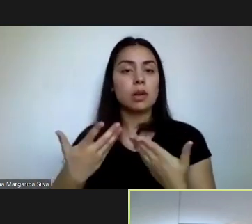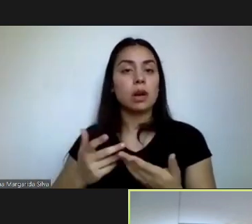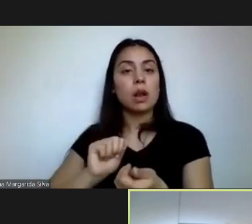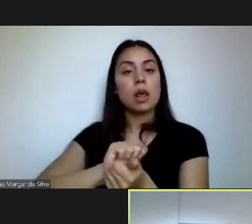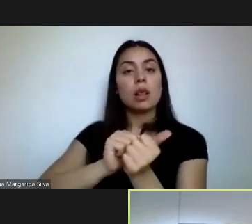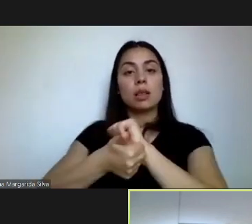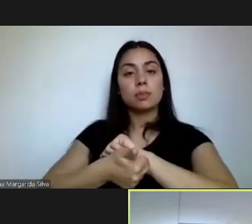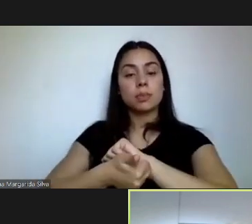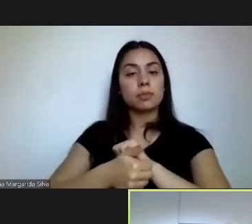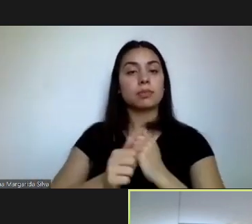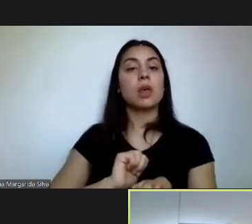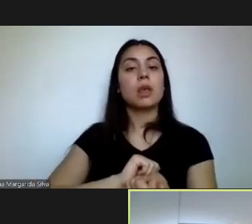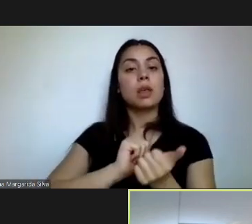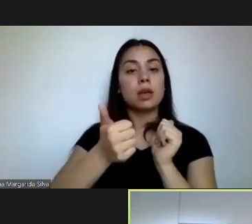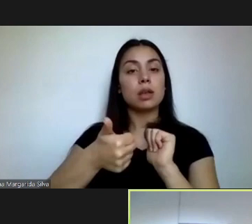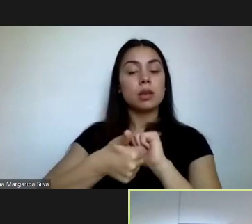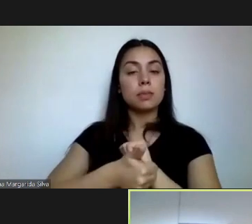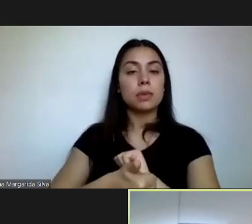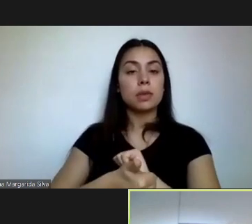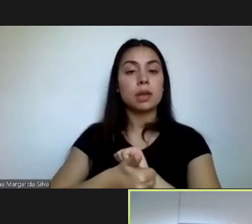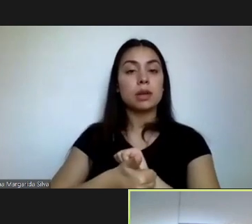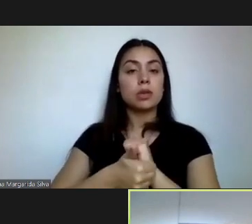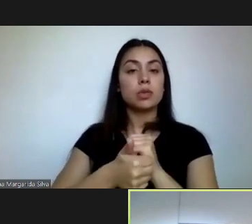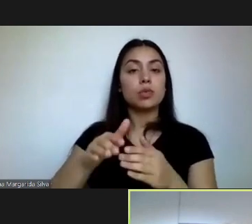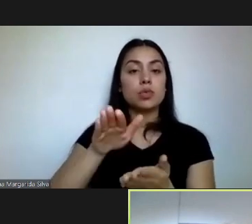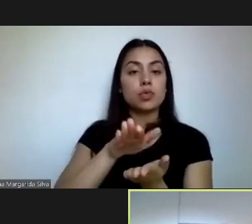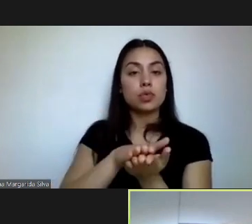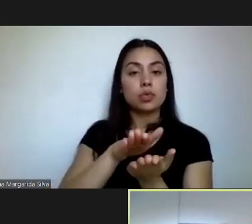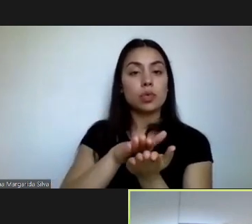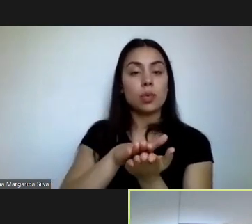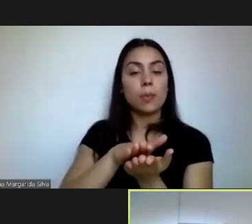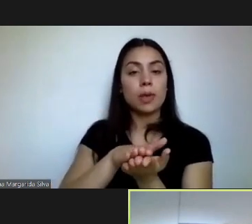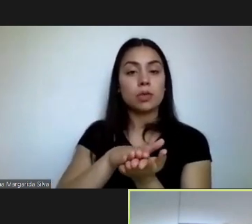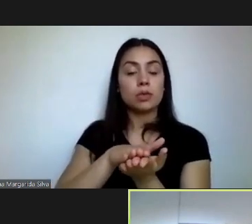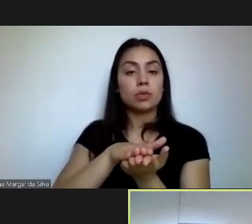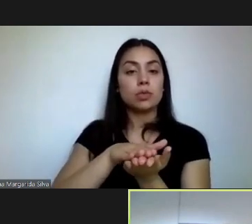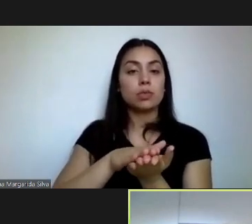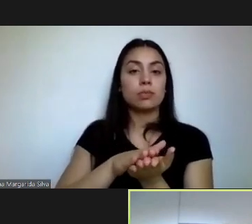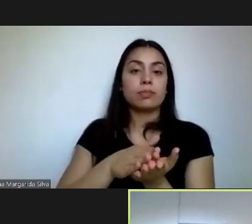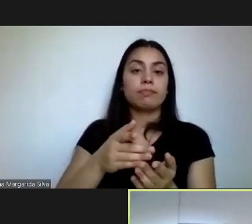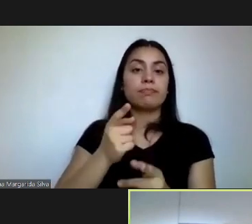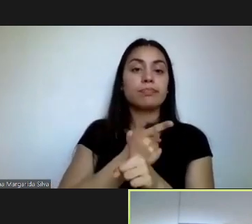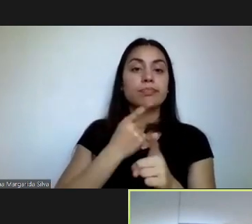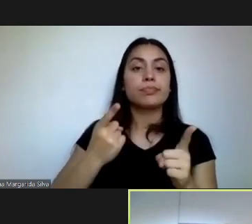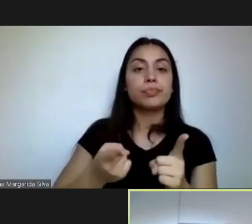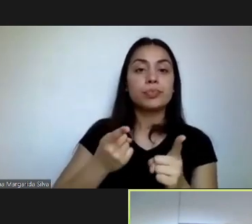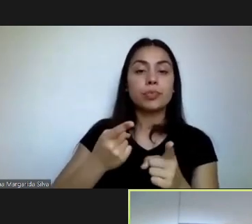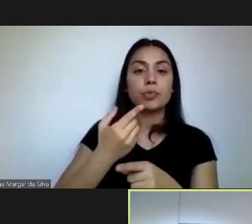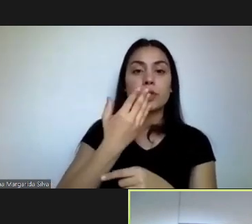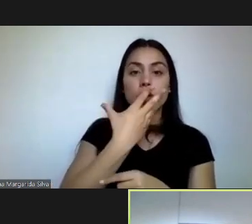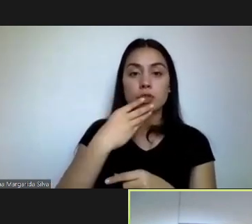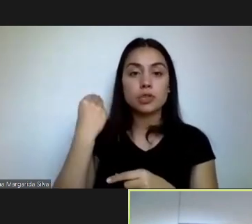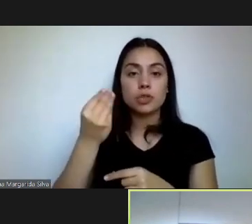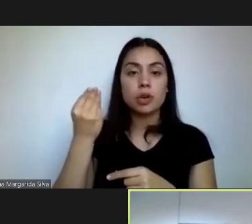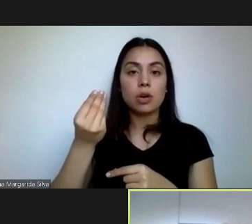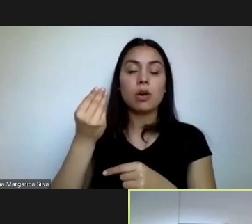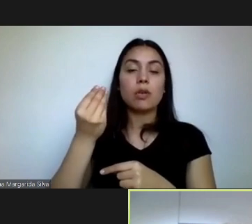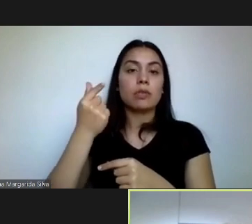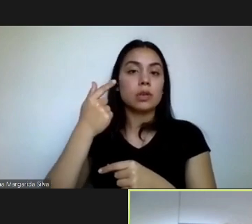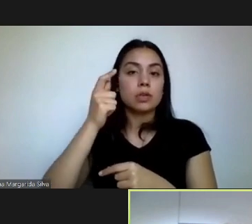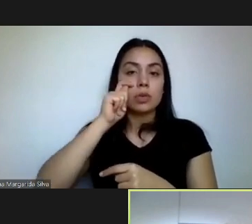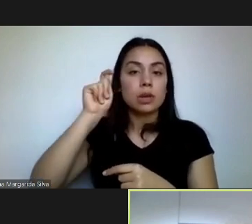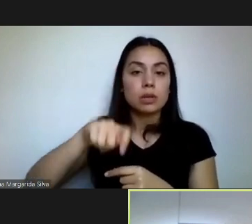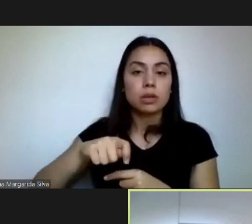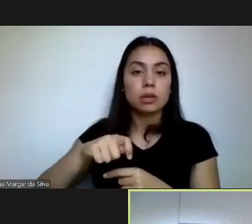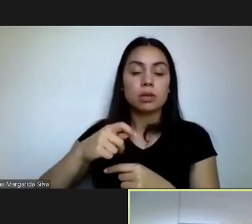adaptá-lo, sobretudo, nas questões dos documentos, porque são muitos jovens indocumentados que vêm de um cenário de guerra. Não podem trazer